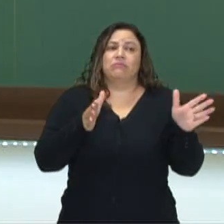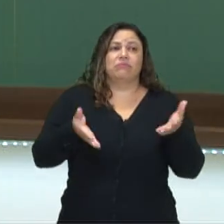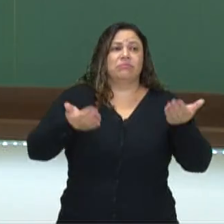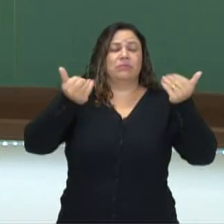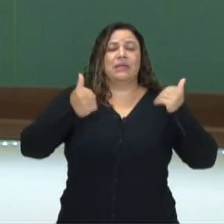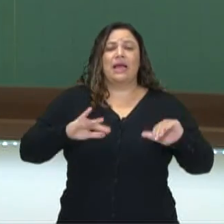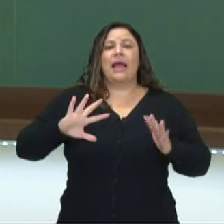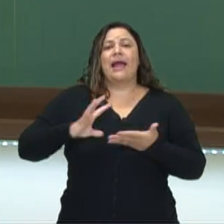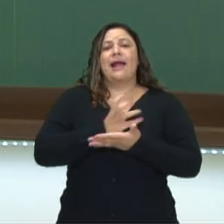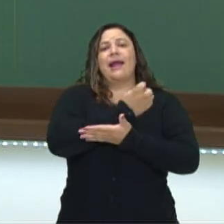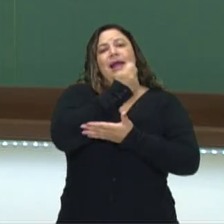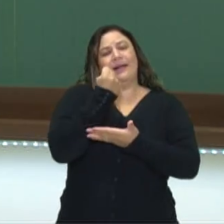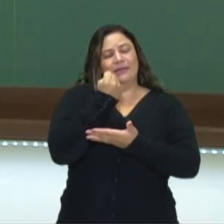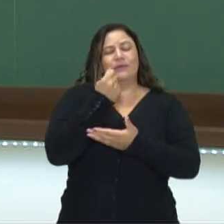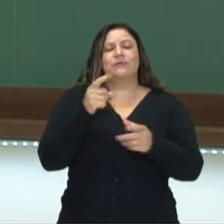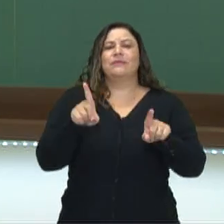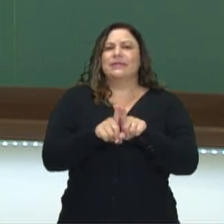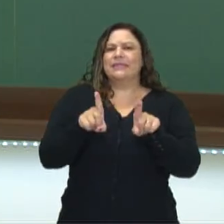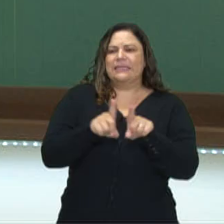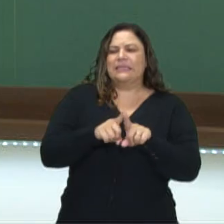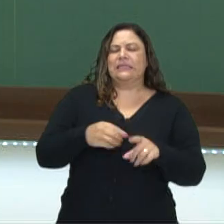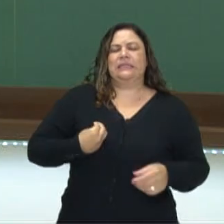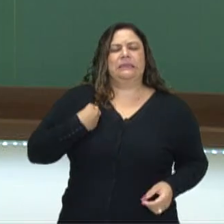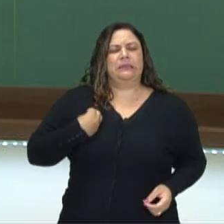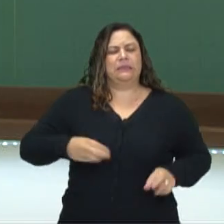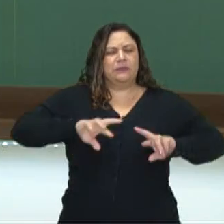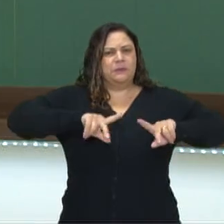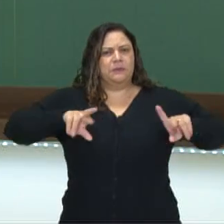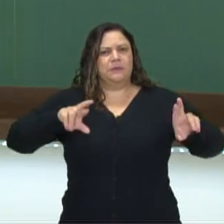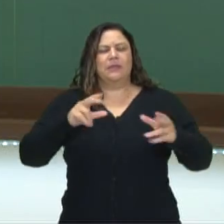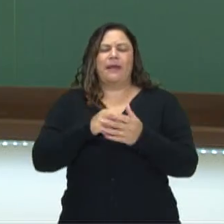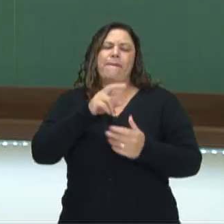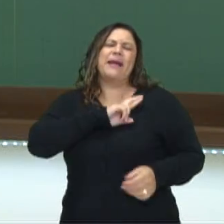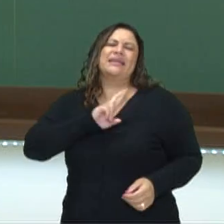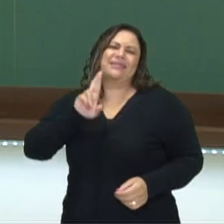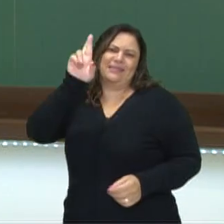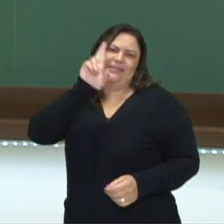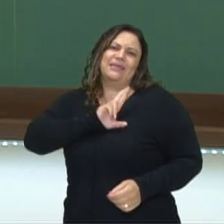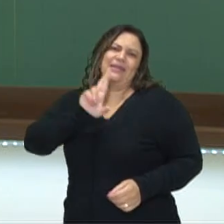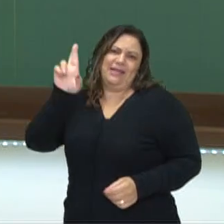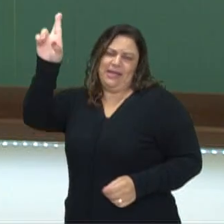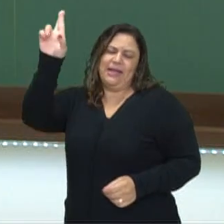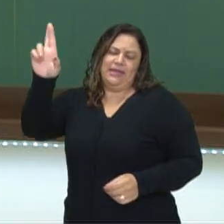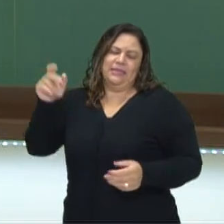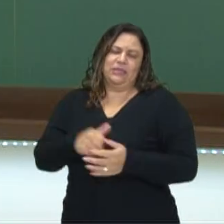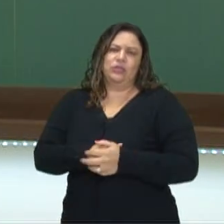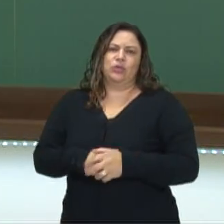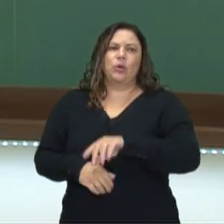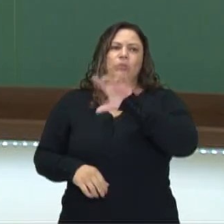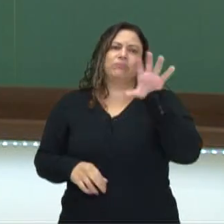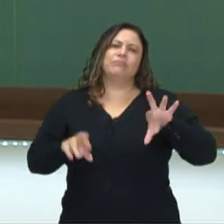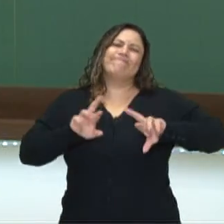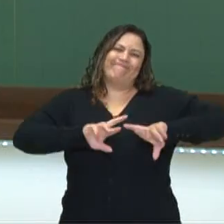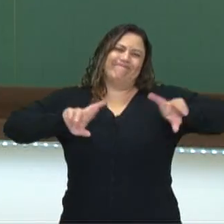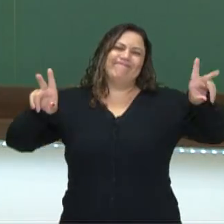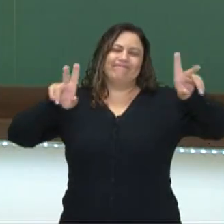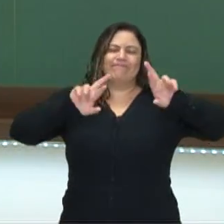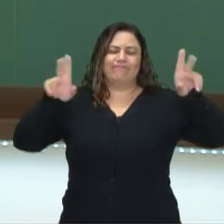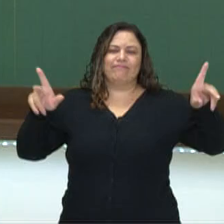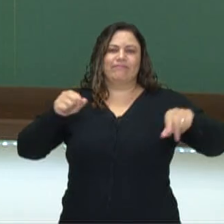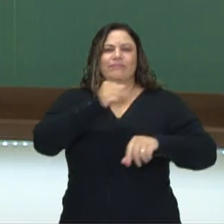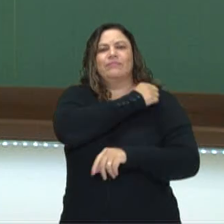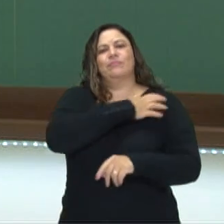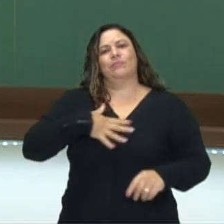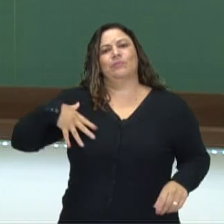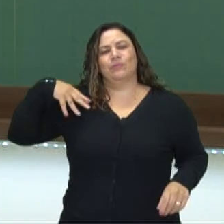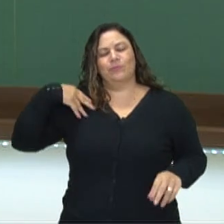da salvação está muito mais relacionada a um aspecto religioso até, que não era considerado